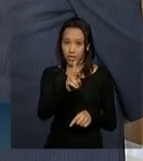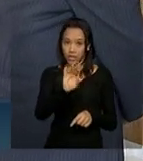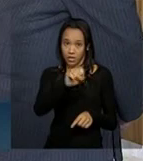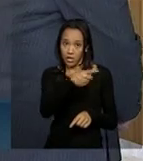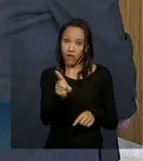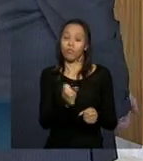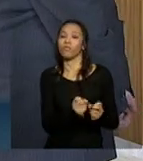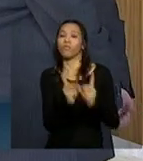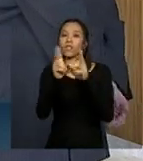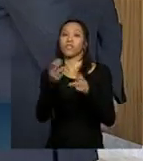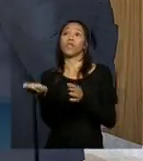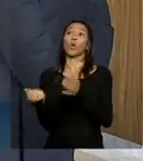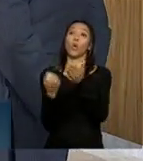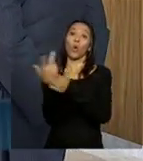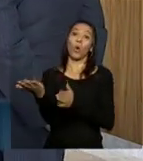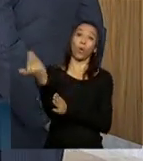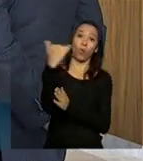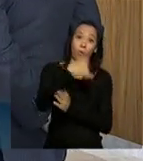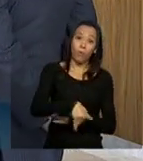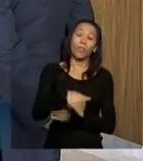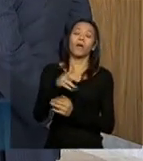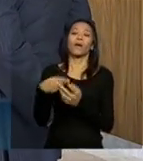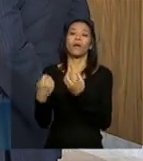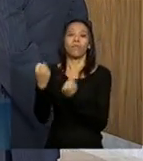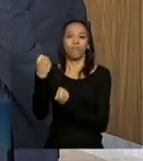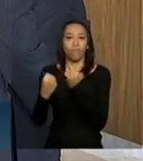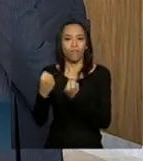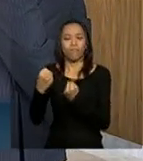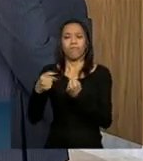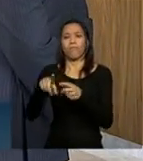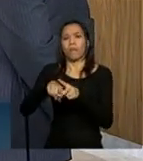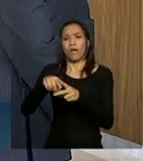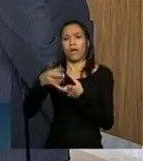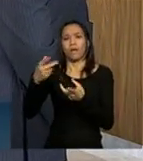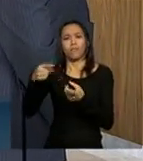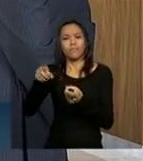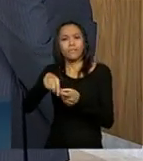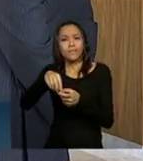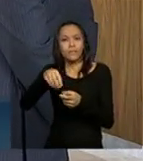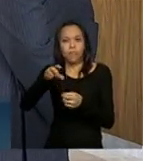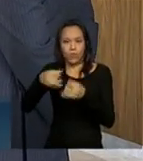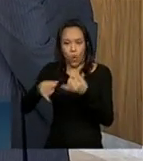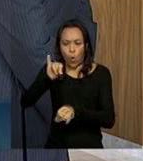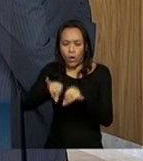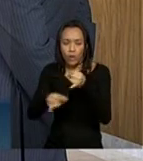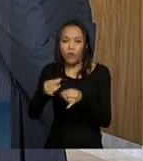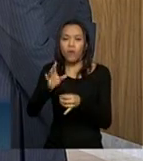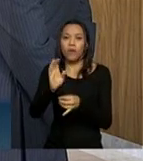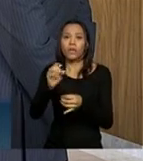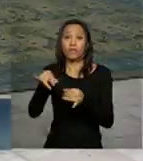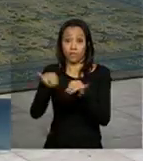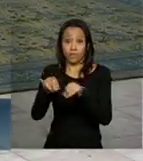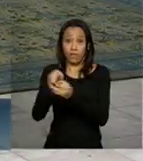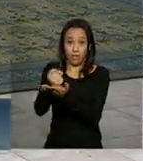principalmente máquinas mecânicas, elétricas, automóveis, produtos químicos, orgânicos e farmacêuticos.